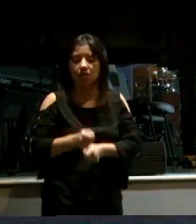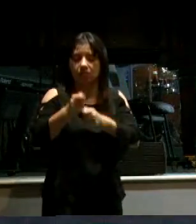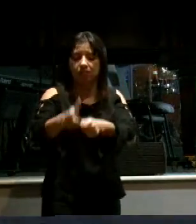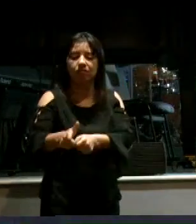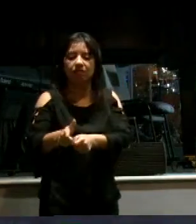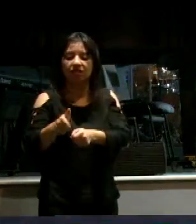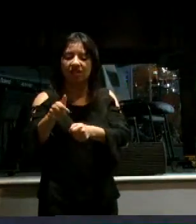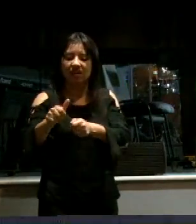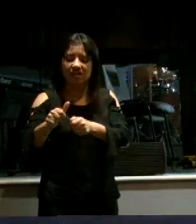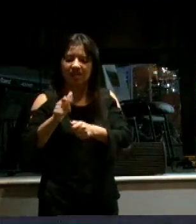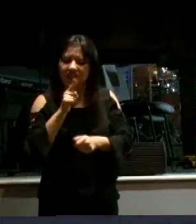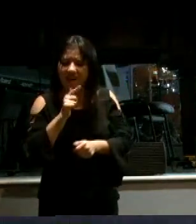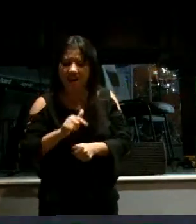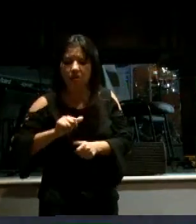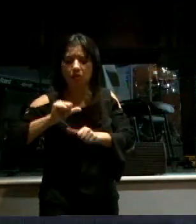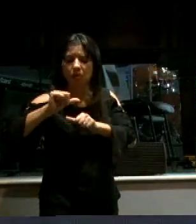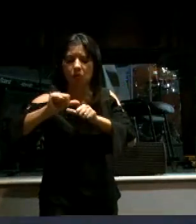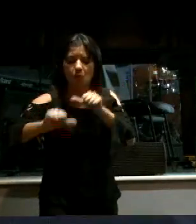coisa aqui para você.